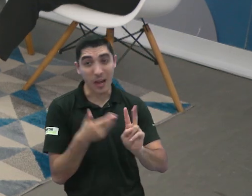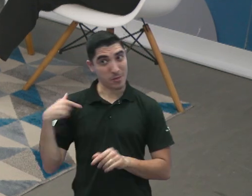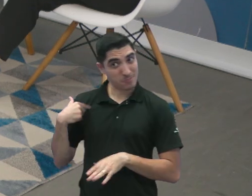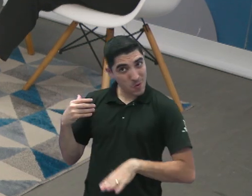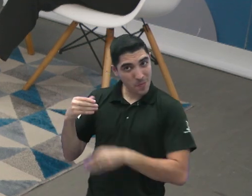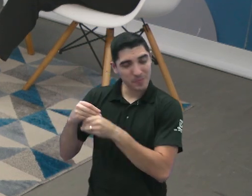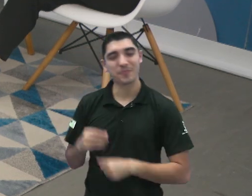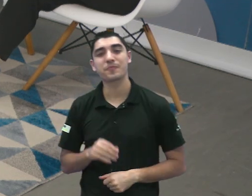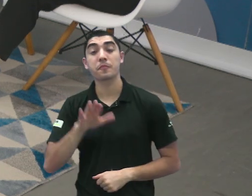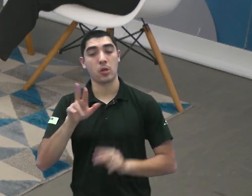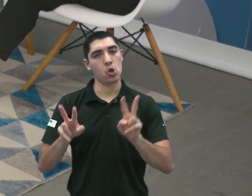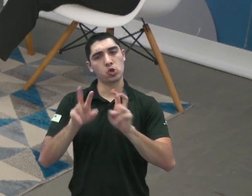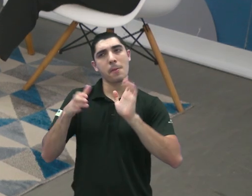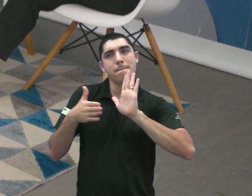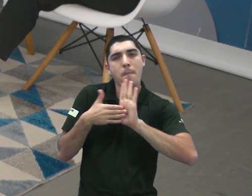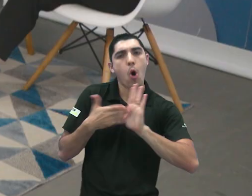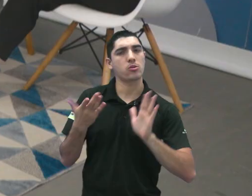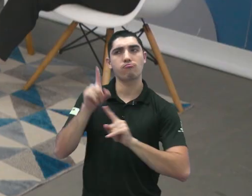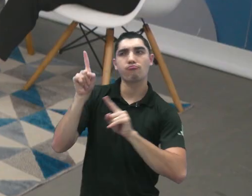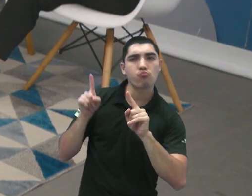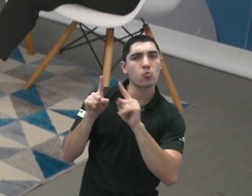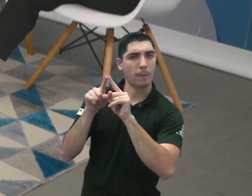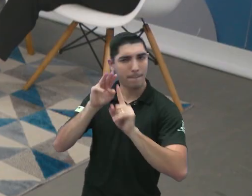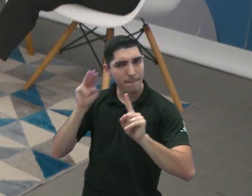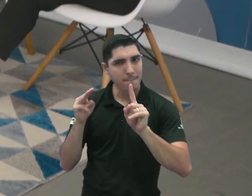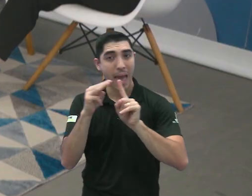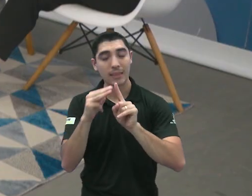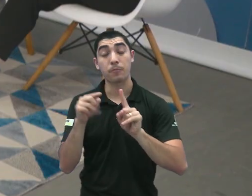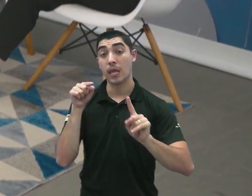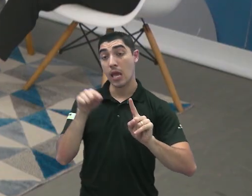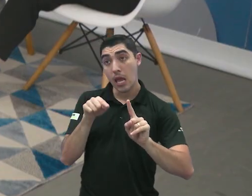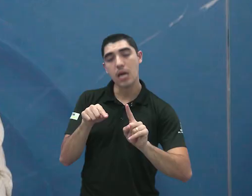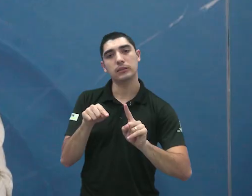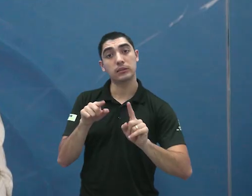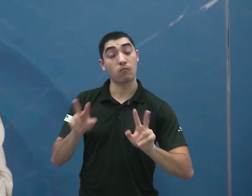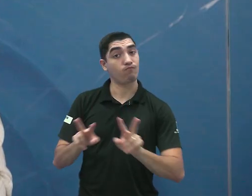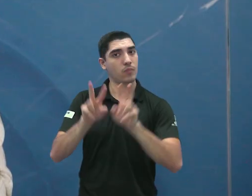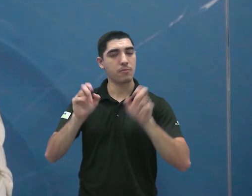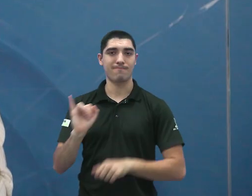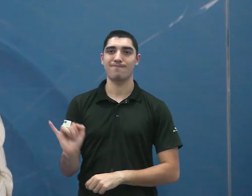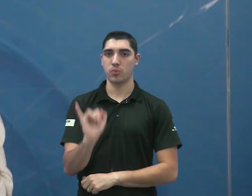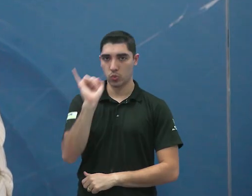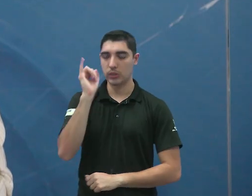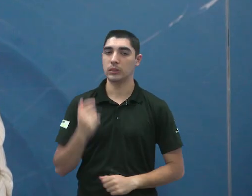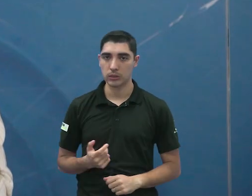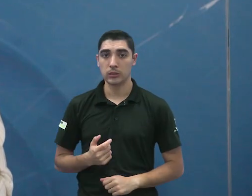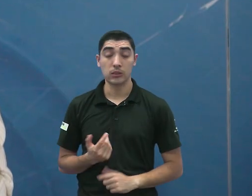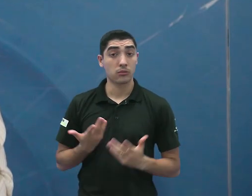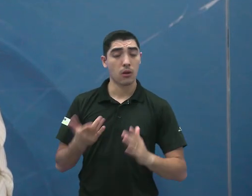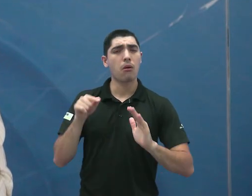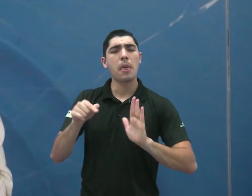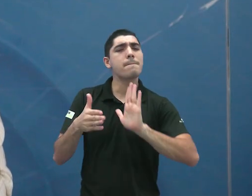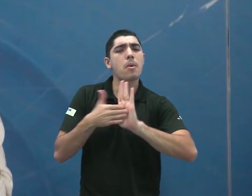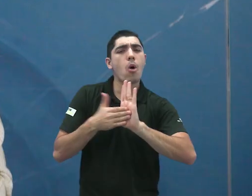Bom, falando de propósito, eu acho que a gente tem isso como um tema muito relevante na nossa vida hoje, né? E o propósito nada mais